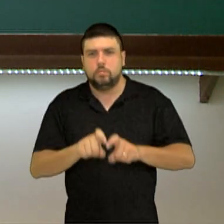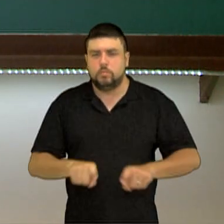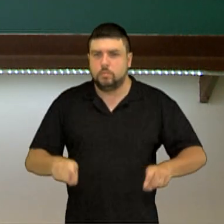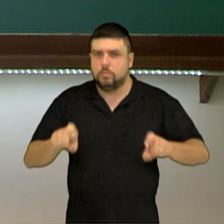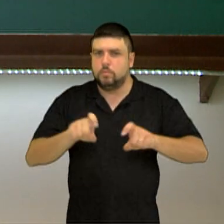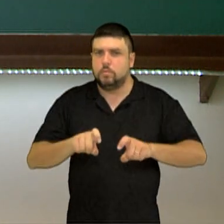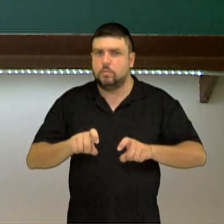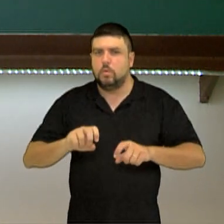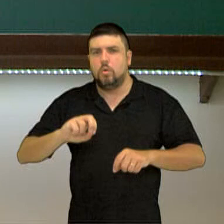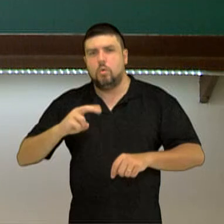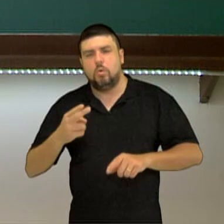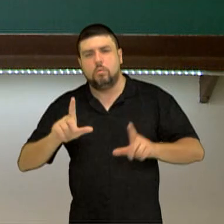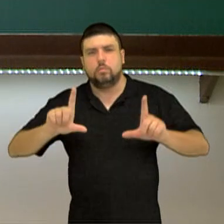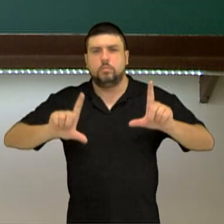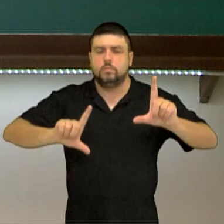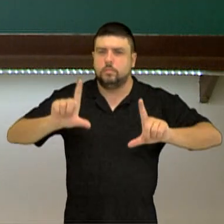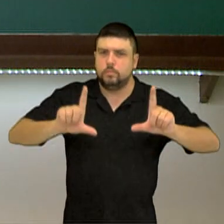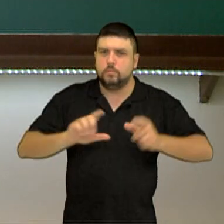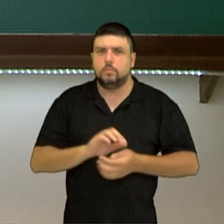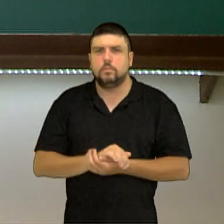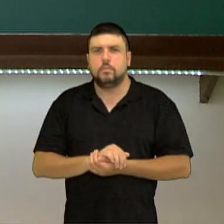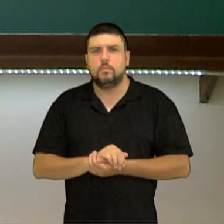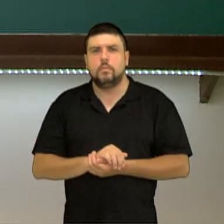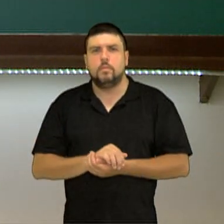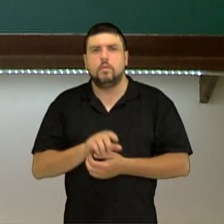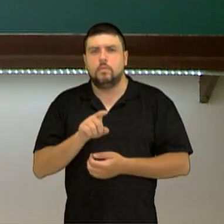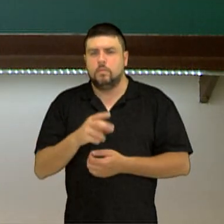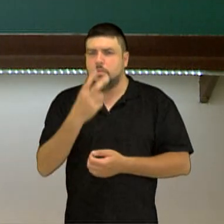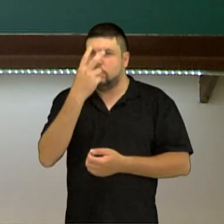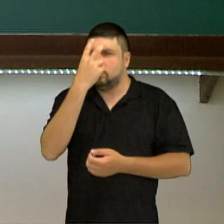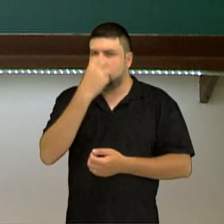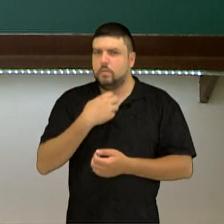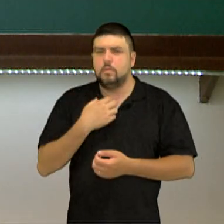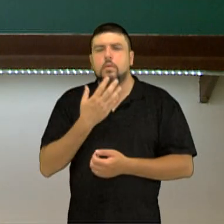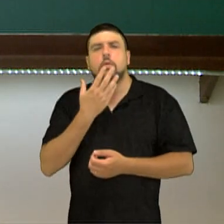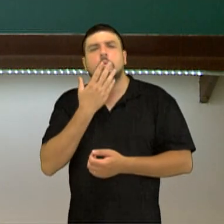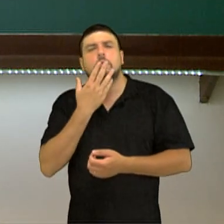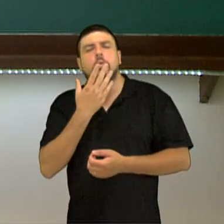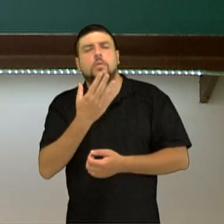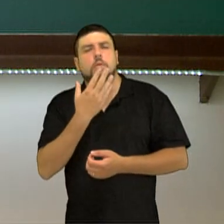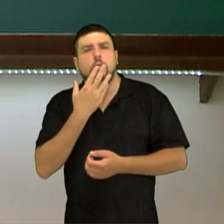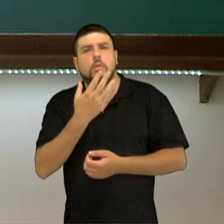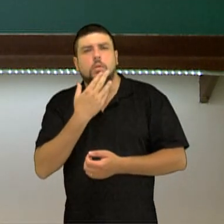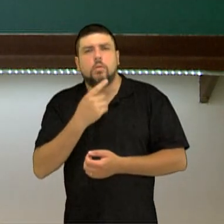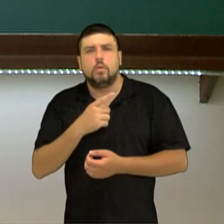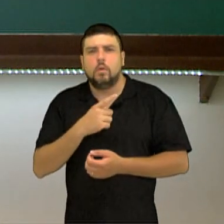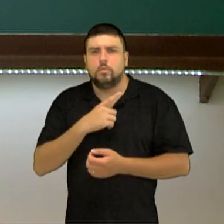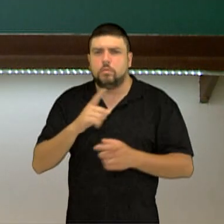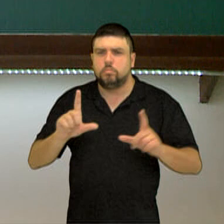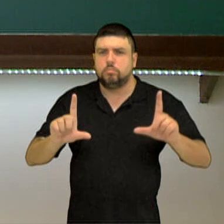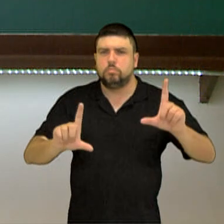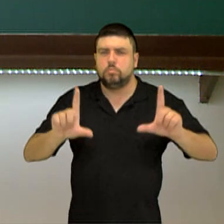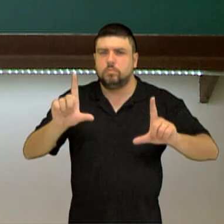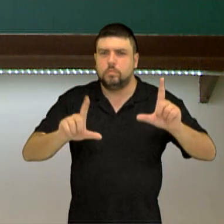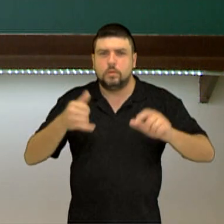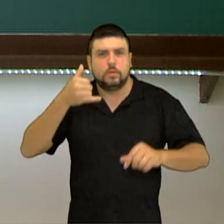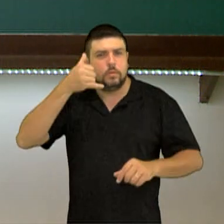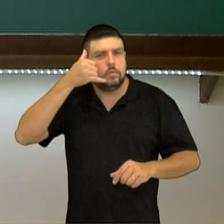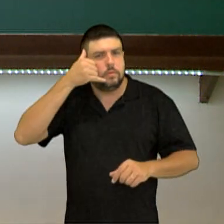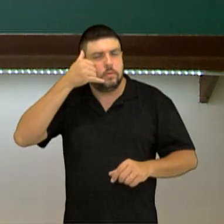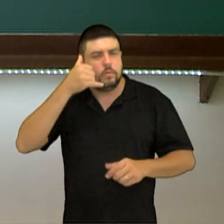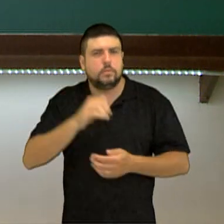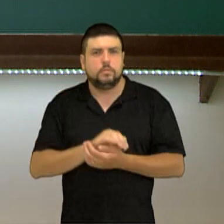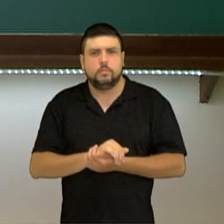uma televisão. Você já observou as cores que tem na tela do seu celular? Você